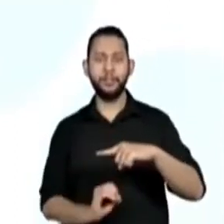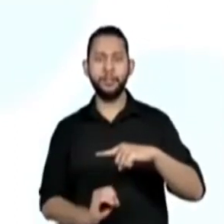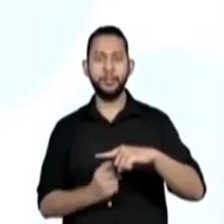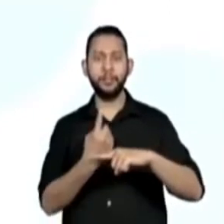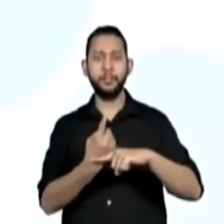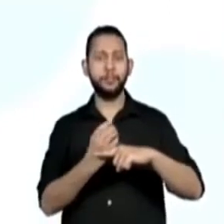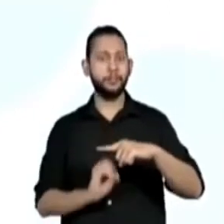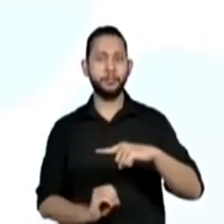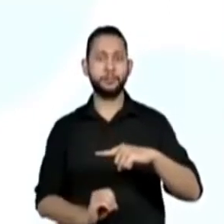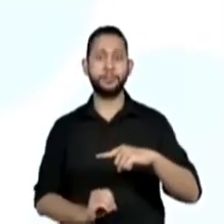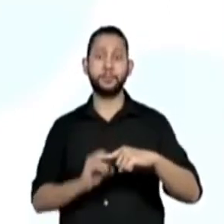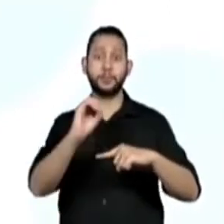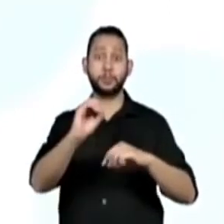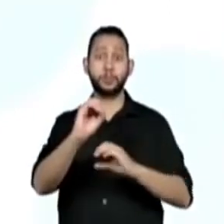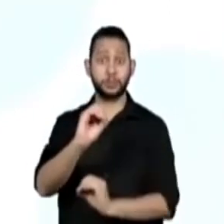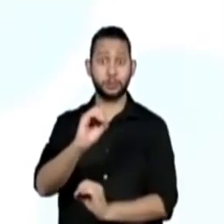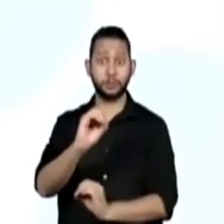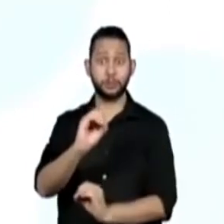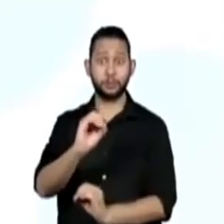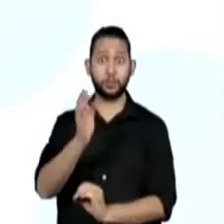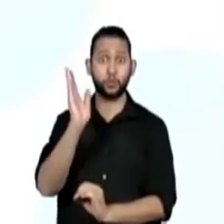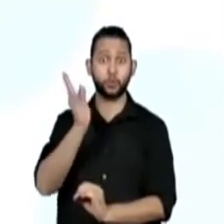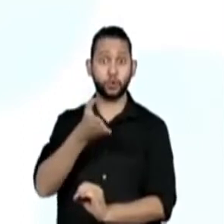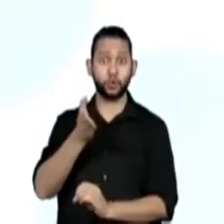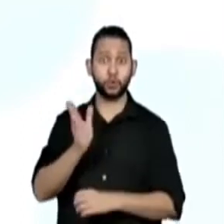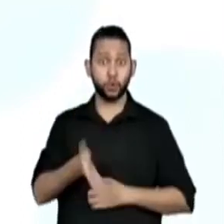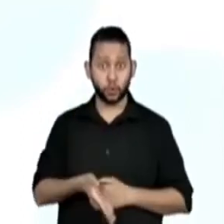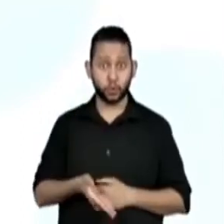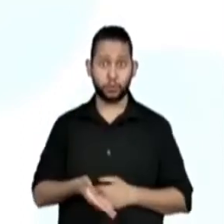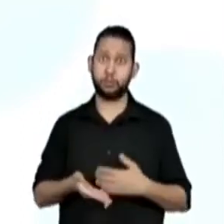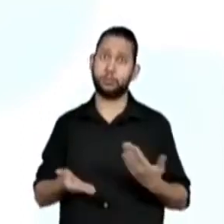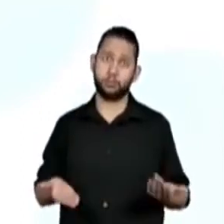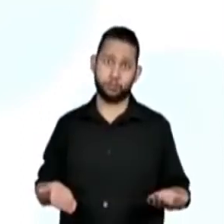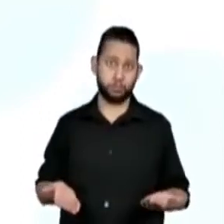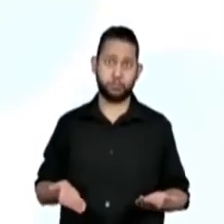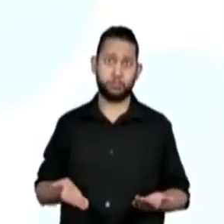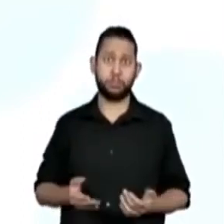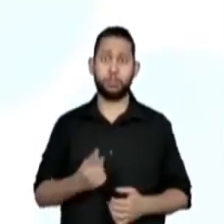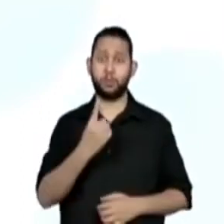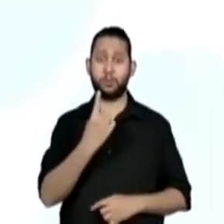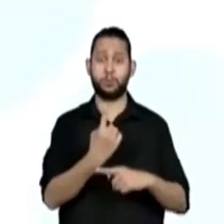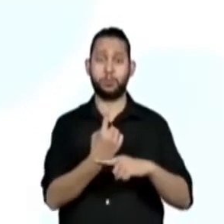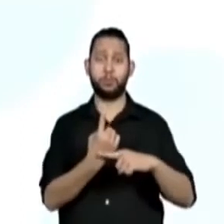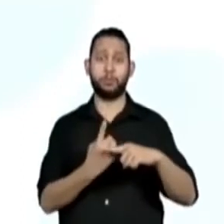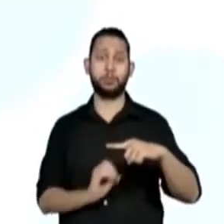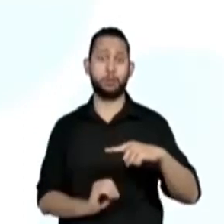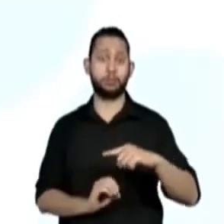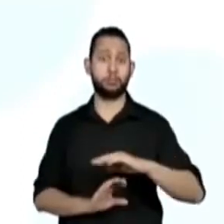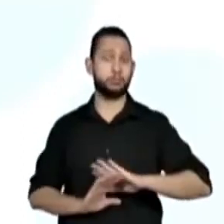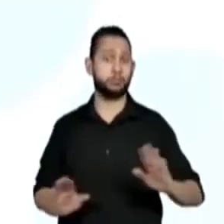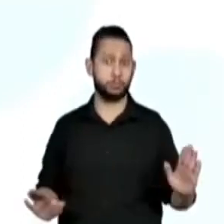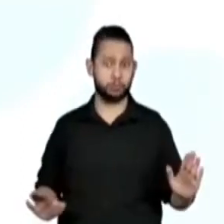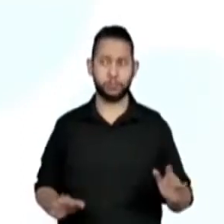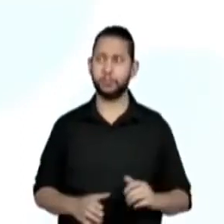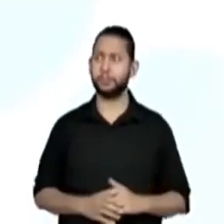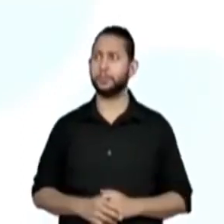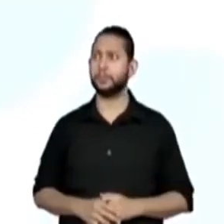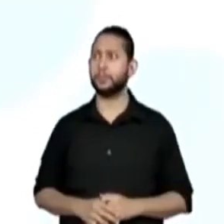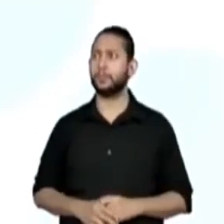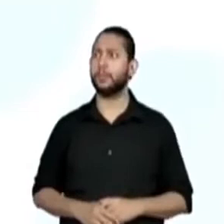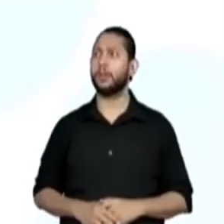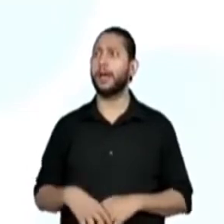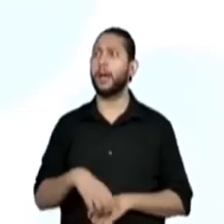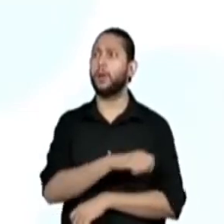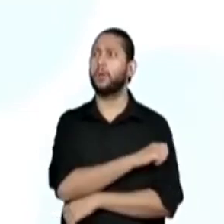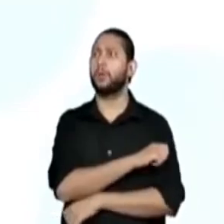também se tivesse deitado Seria a mesma quantidade beleza Thurman aluna Letícia